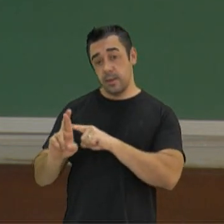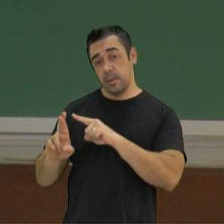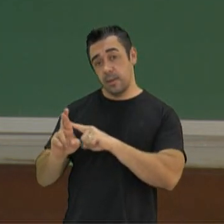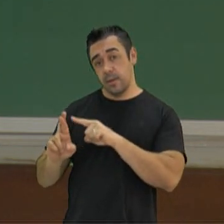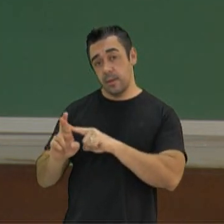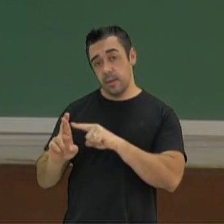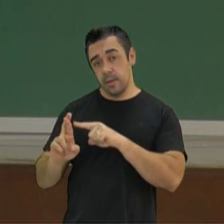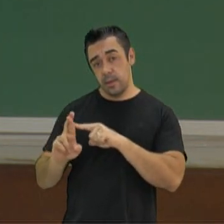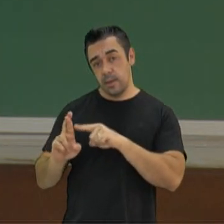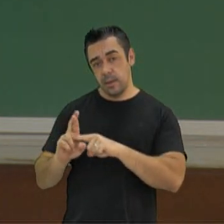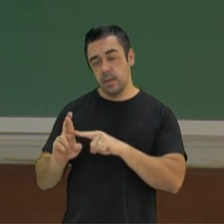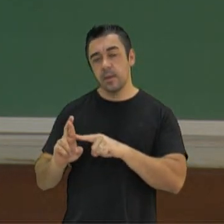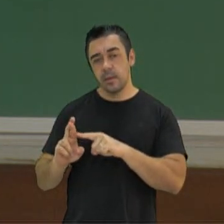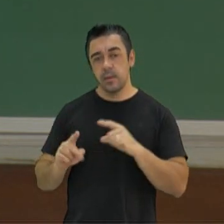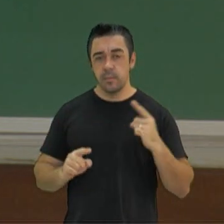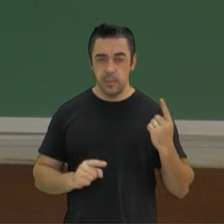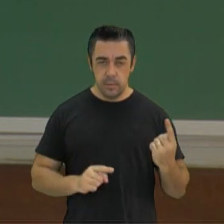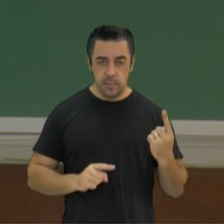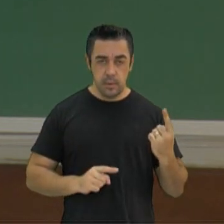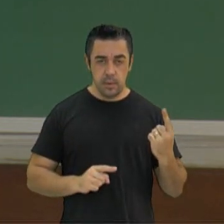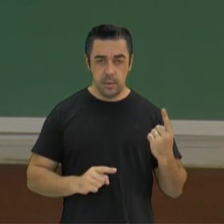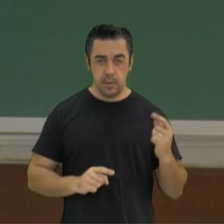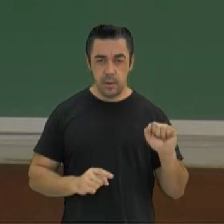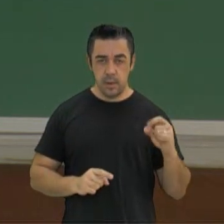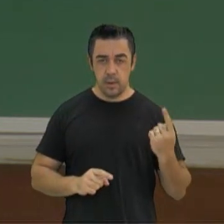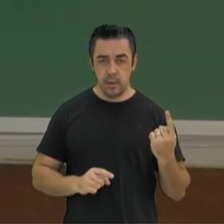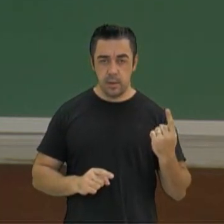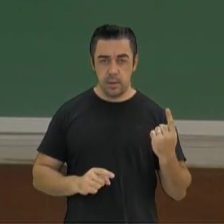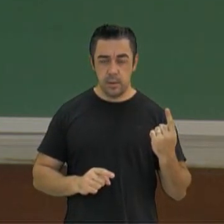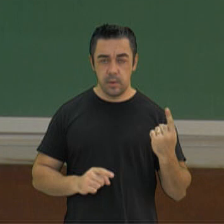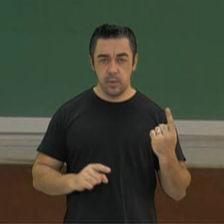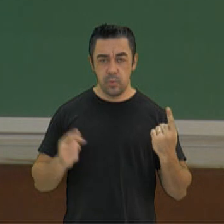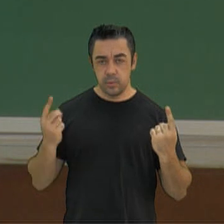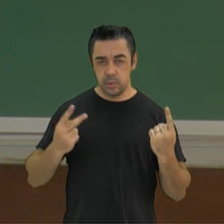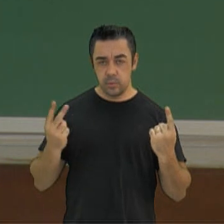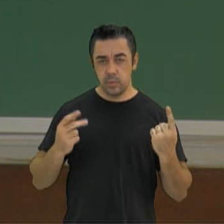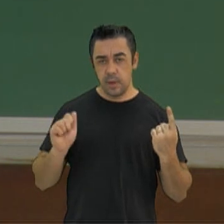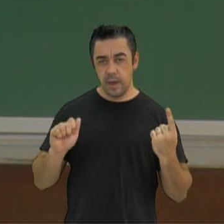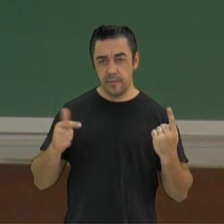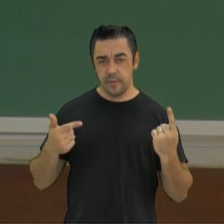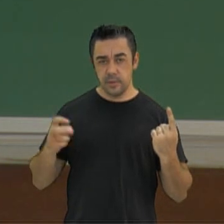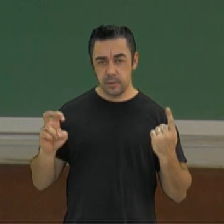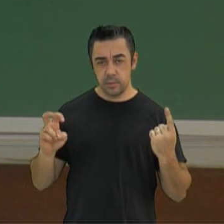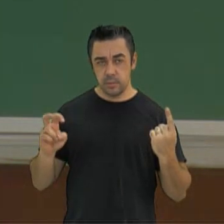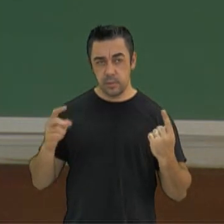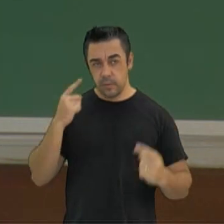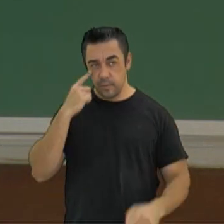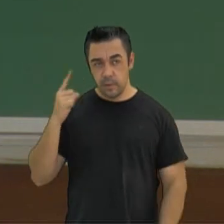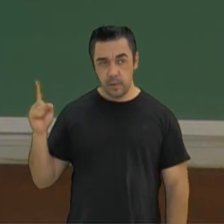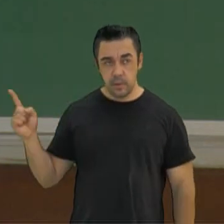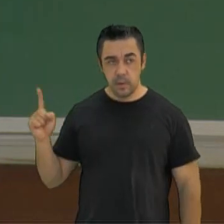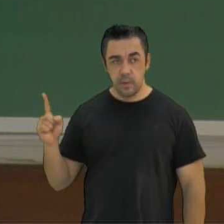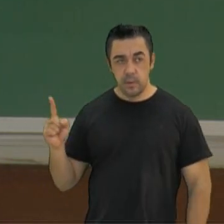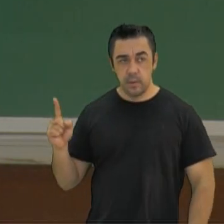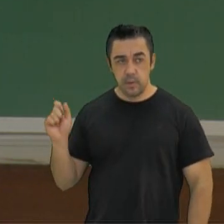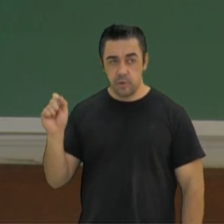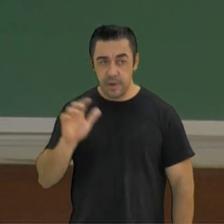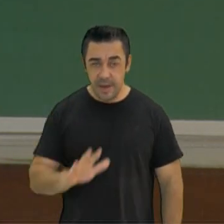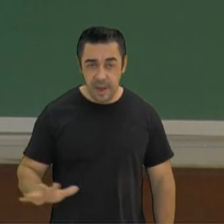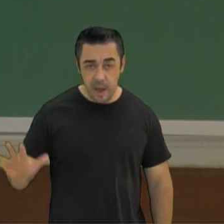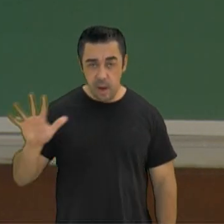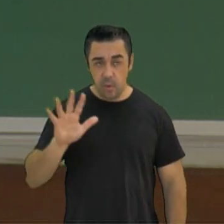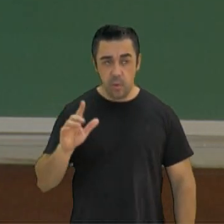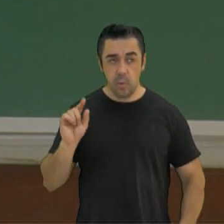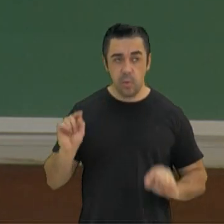razão, tá? O primeiro termo é o A1, o segundo termo é o A25. Então, nós vamos lá na fórmula do termo geral. Olha